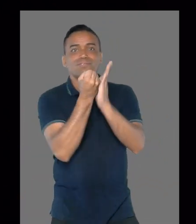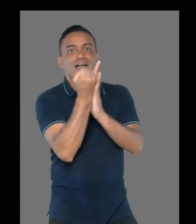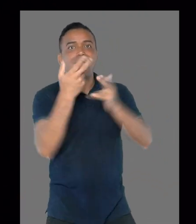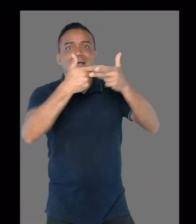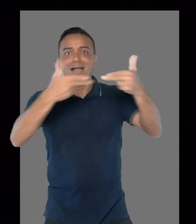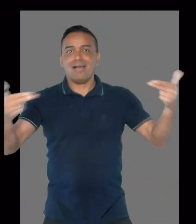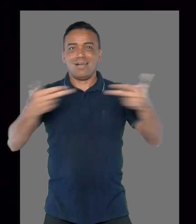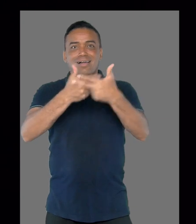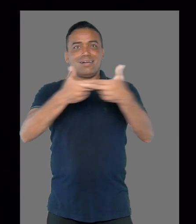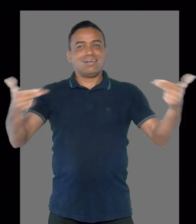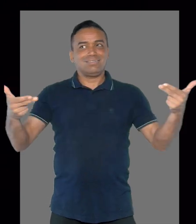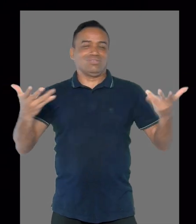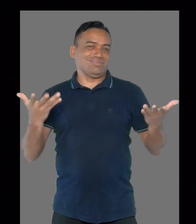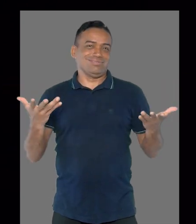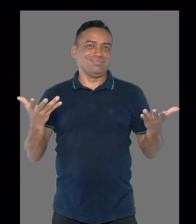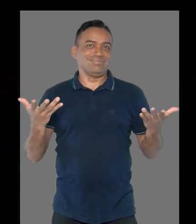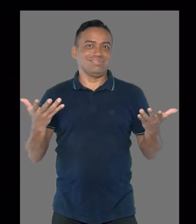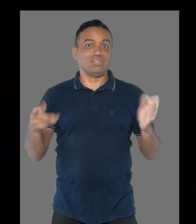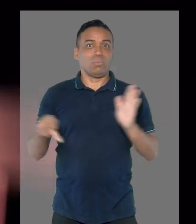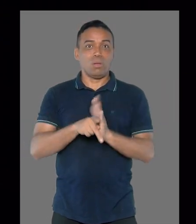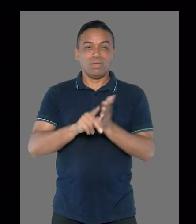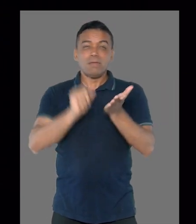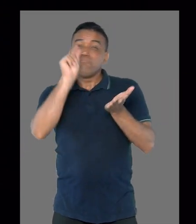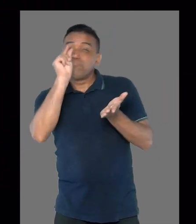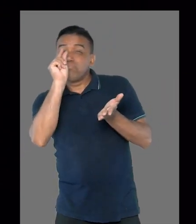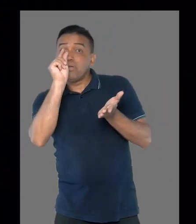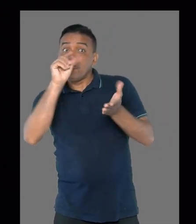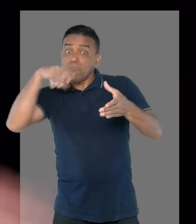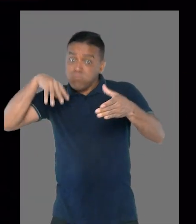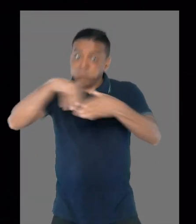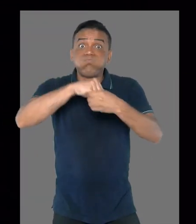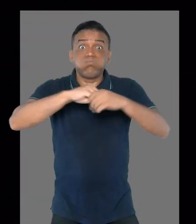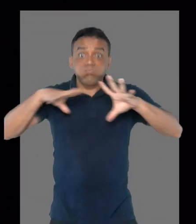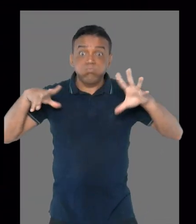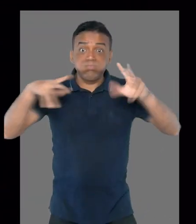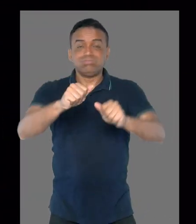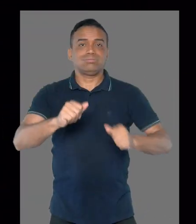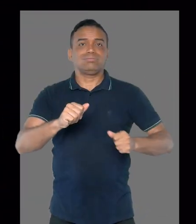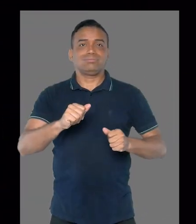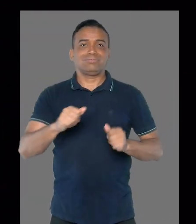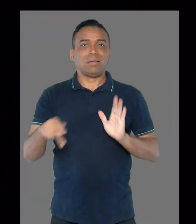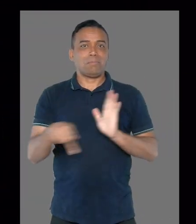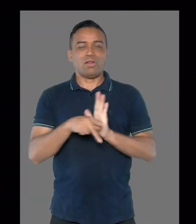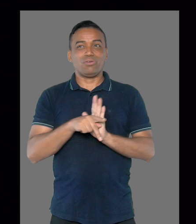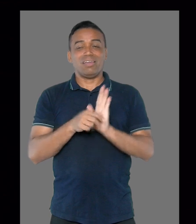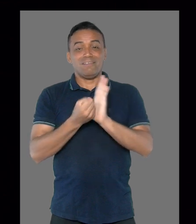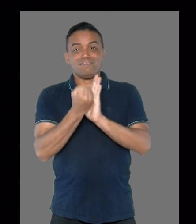diverso, uma espécie de, nesse mínimo, conter o máximo, mas essa catalogação